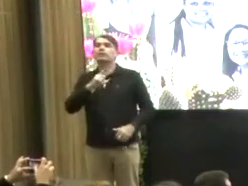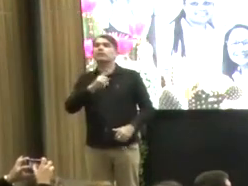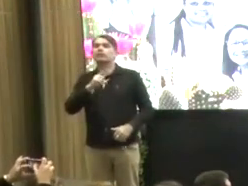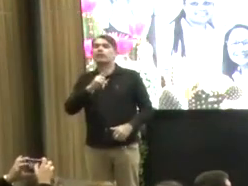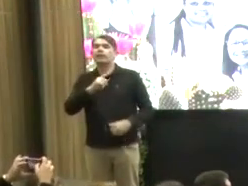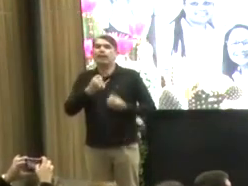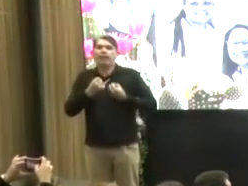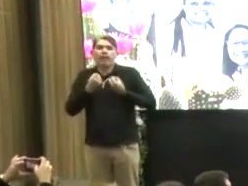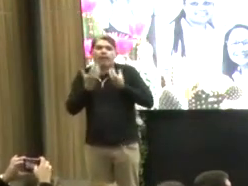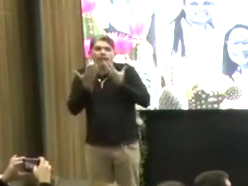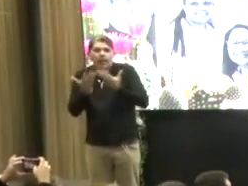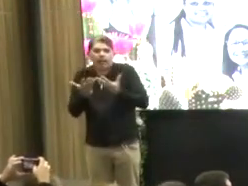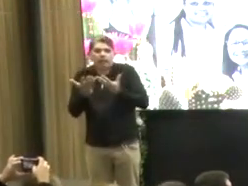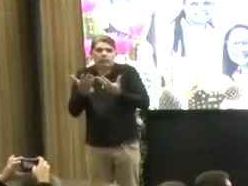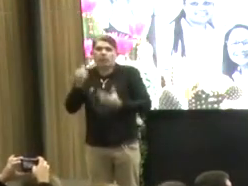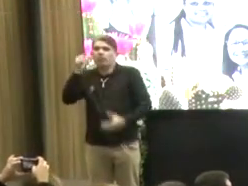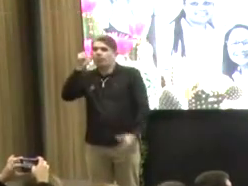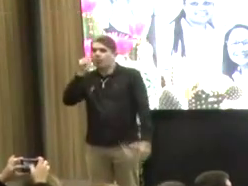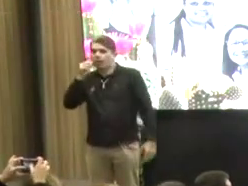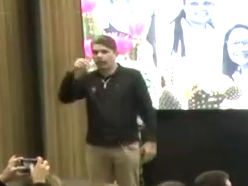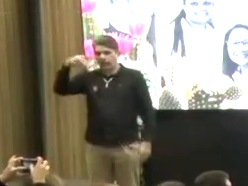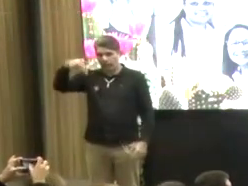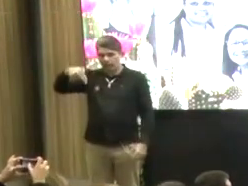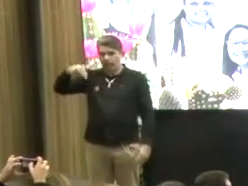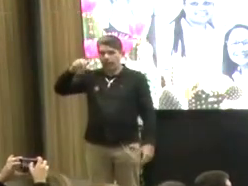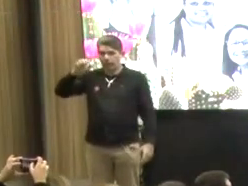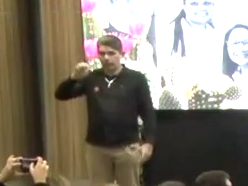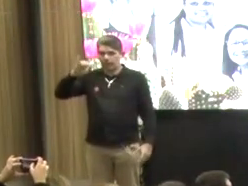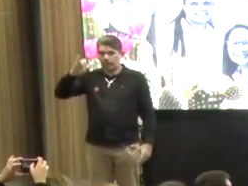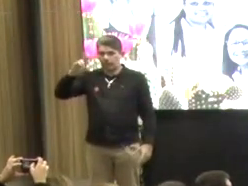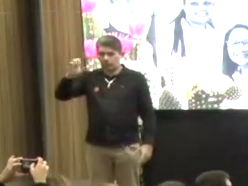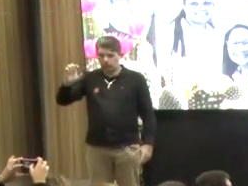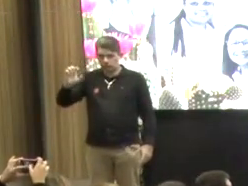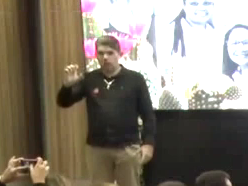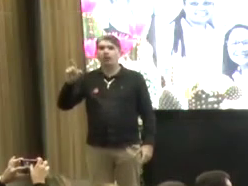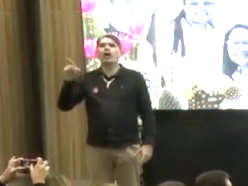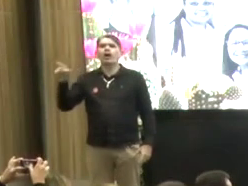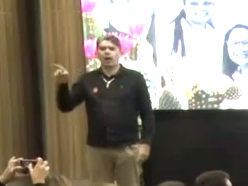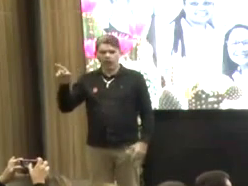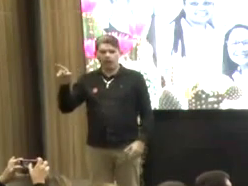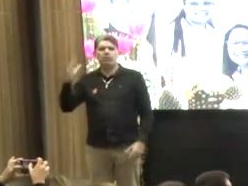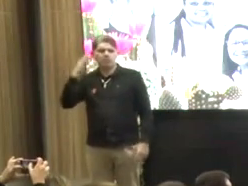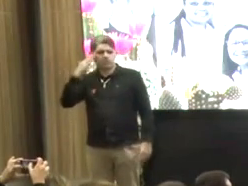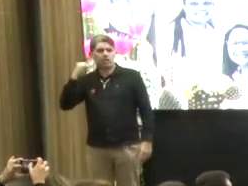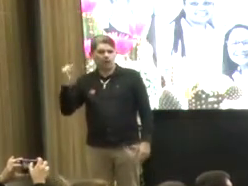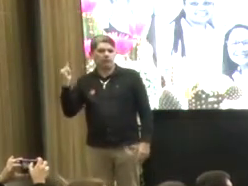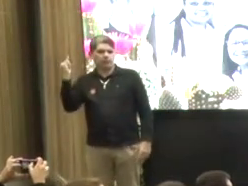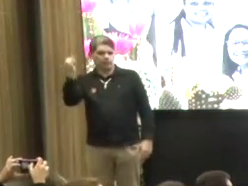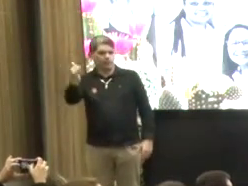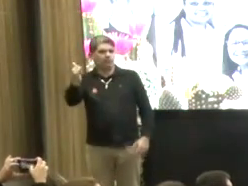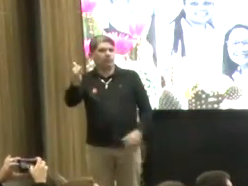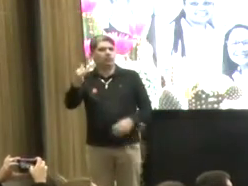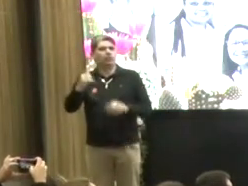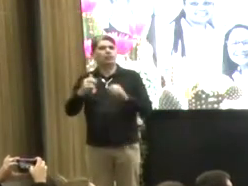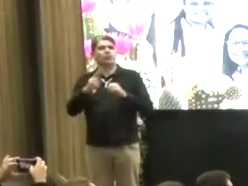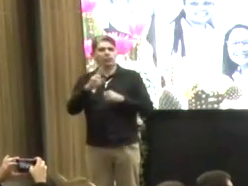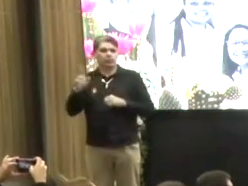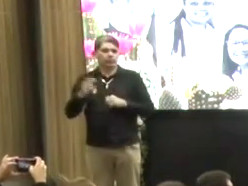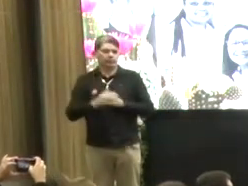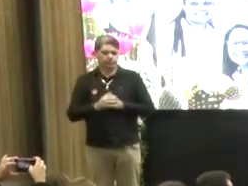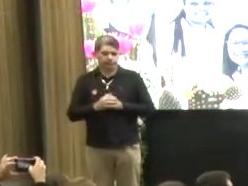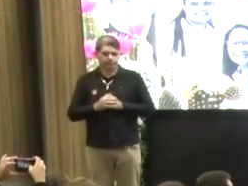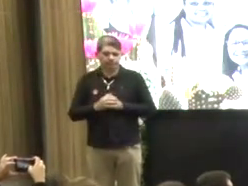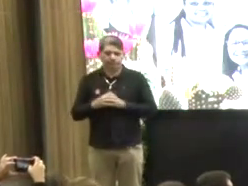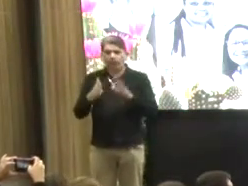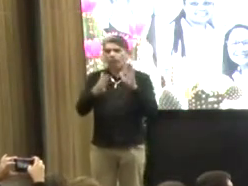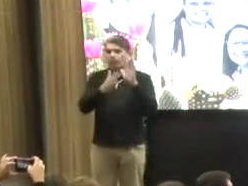Neide. Eu posso dizer o nome porque todas elas são identificadas e estavam conscientes, tá certo? Ela disse assim: o